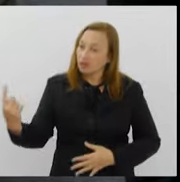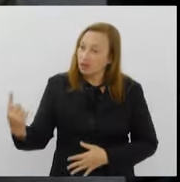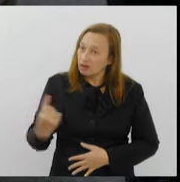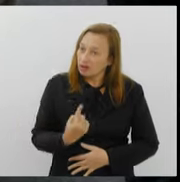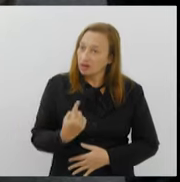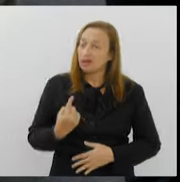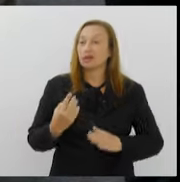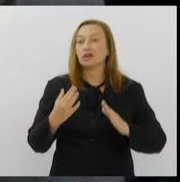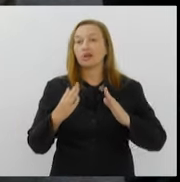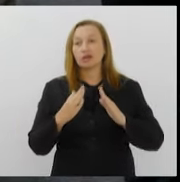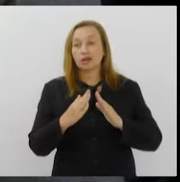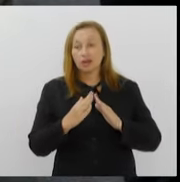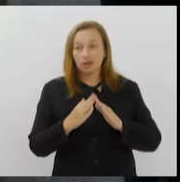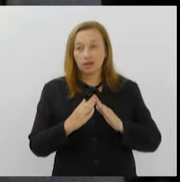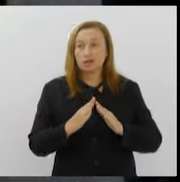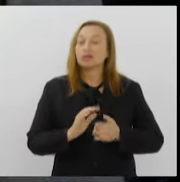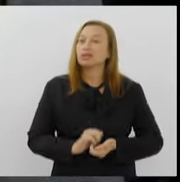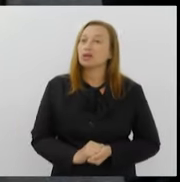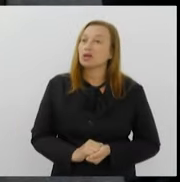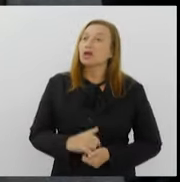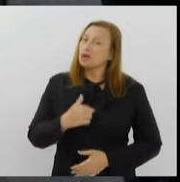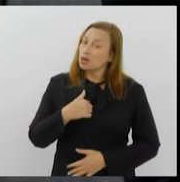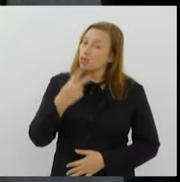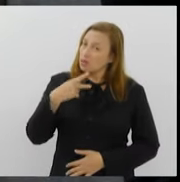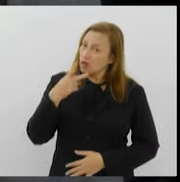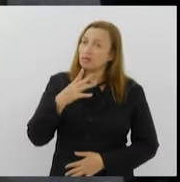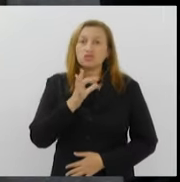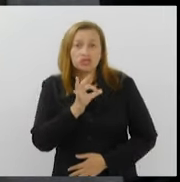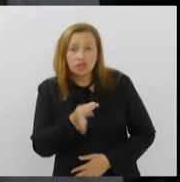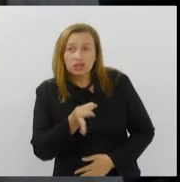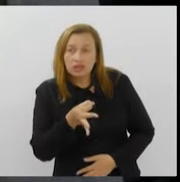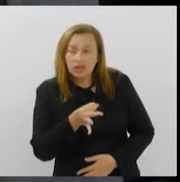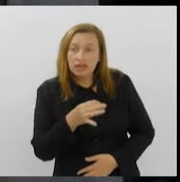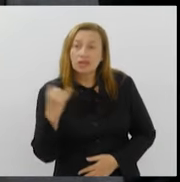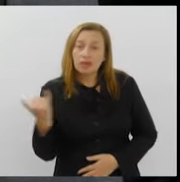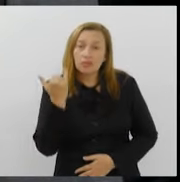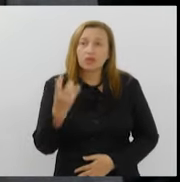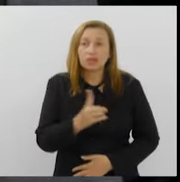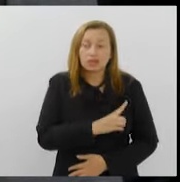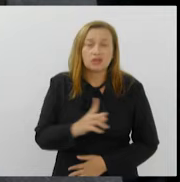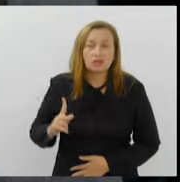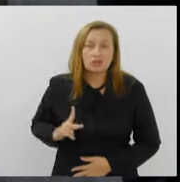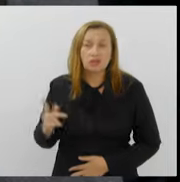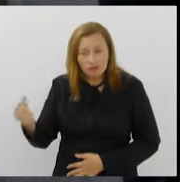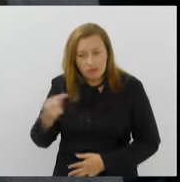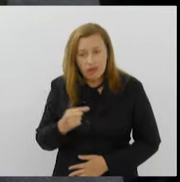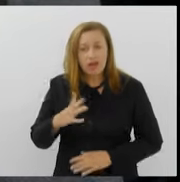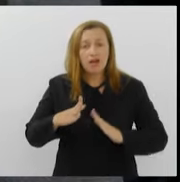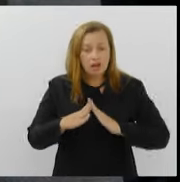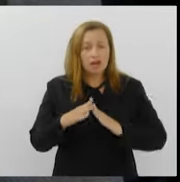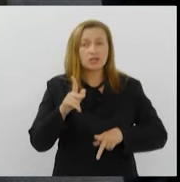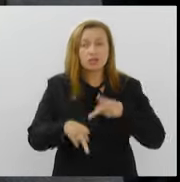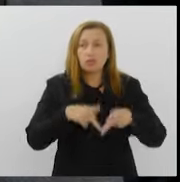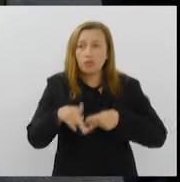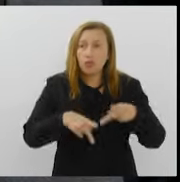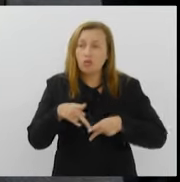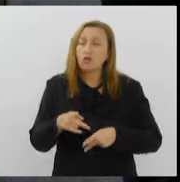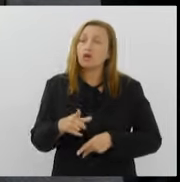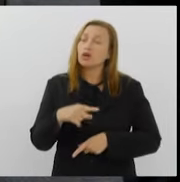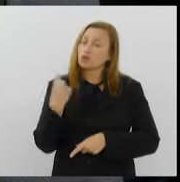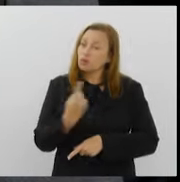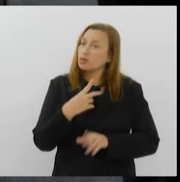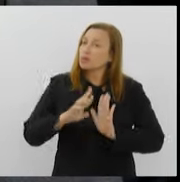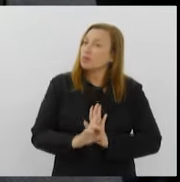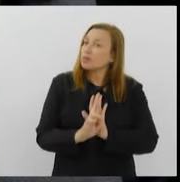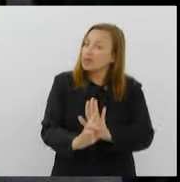esta casa. O que eu reitero aqui é que, de fato, é necessário que a Defensoria venha à Casa do Povo, nós que temos a